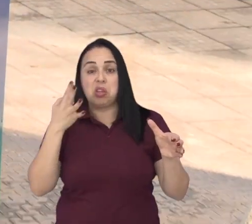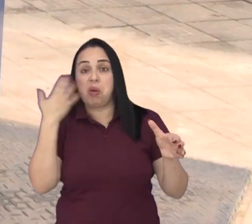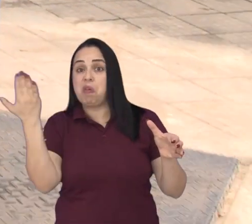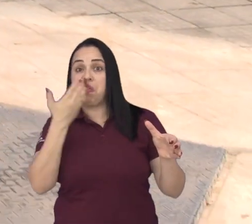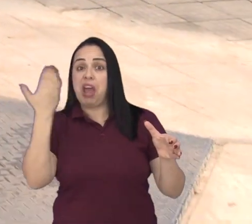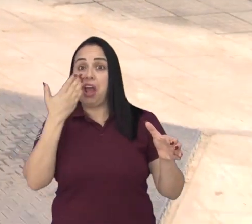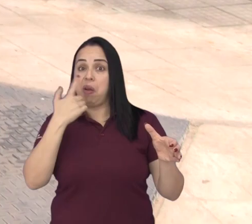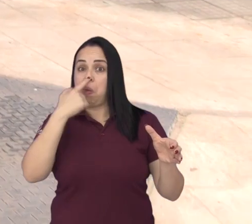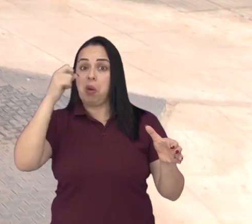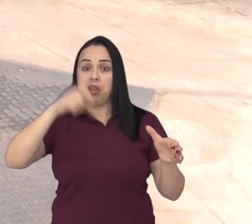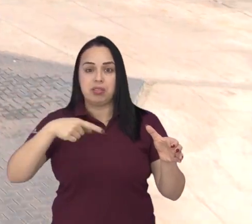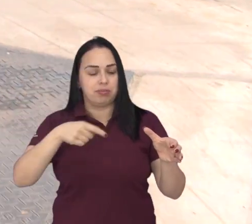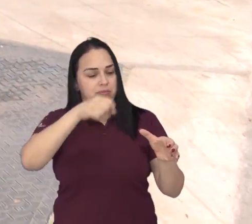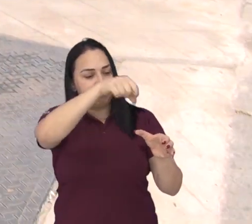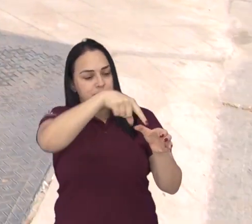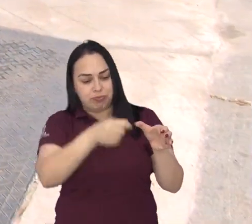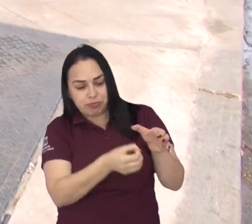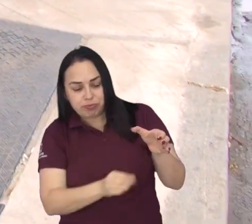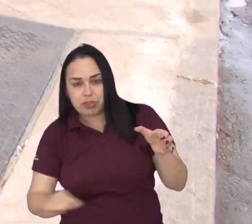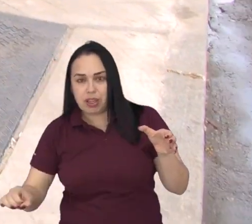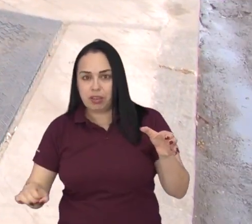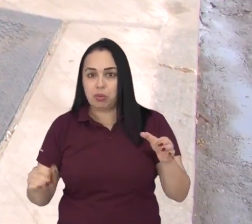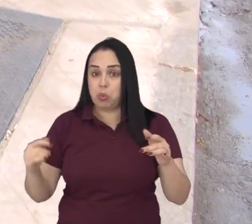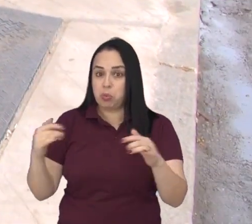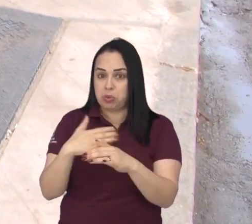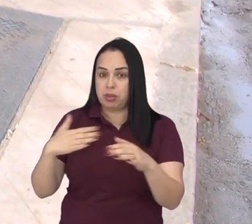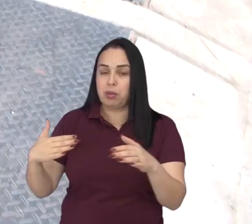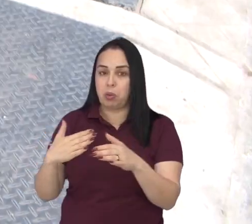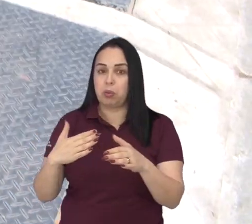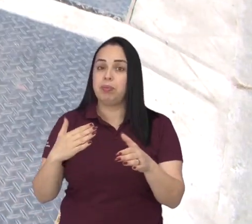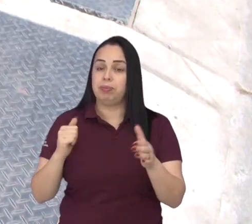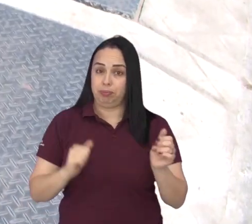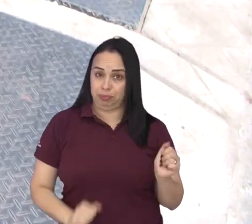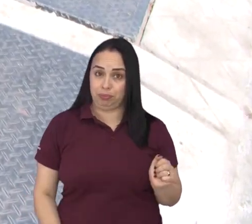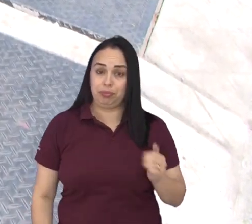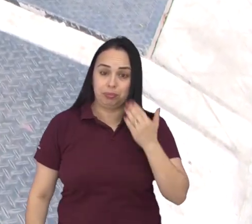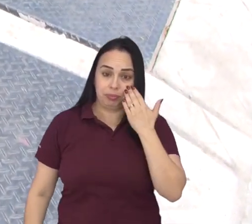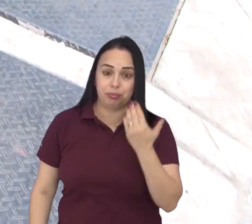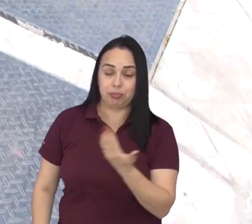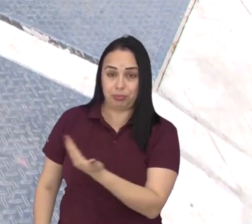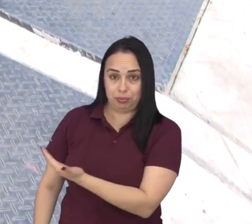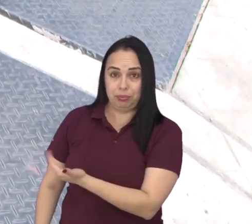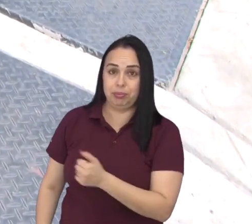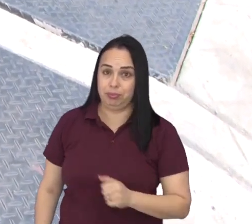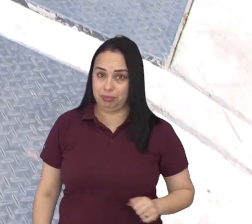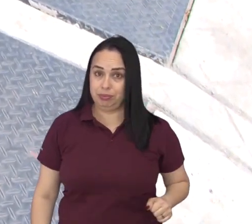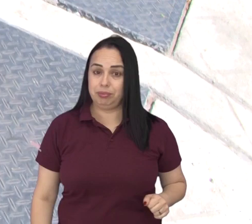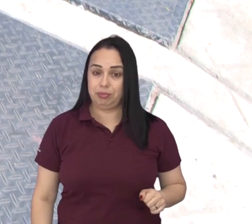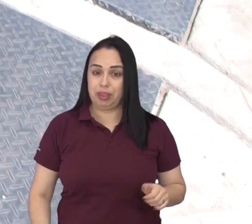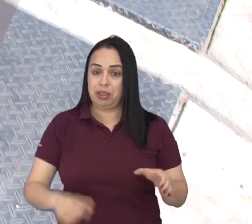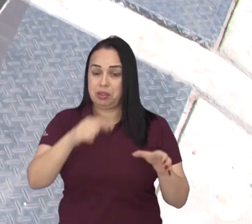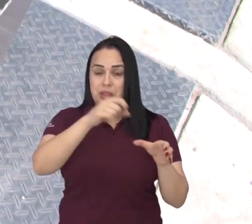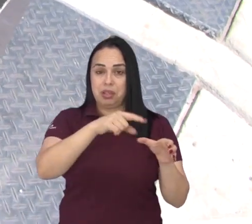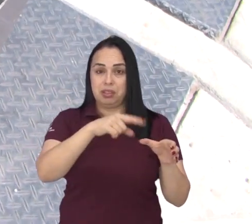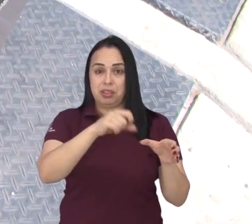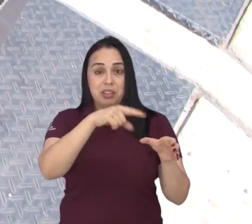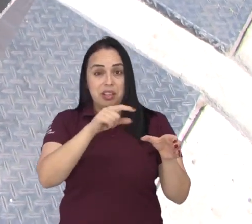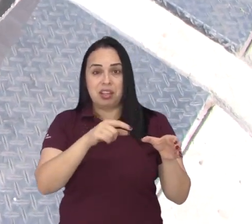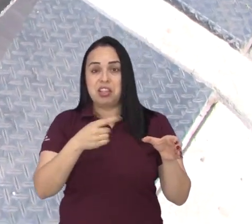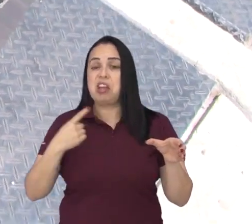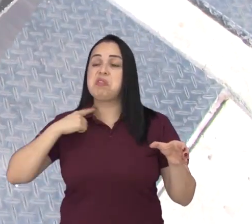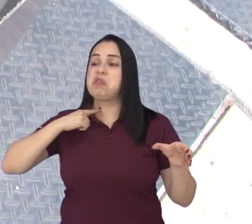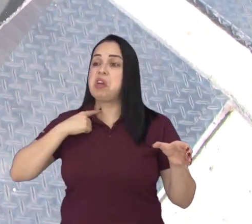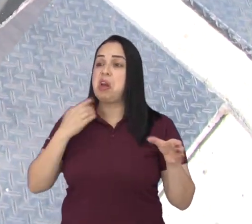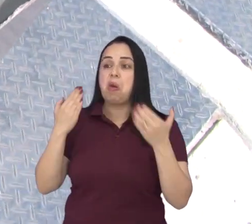despercebidos. As lixeiras subterrâneas do centro da cidade armazenam uma grande quantidade de resíduos